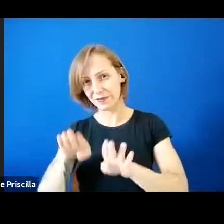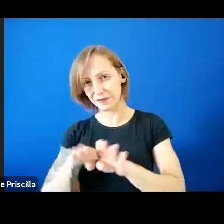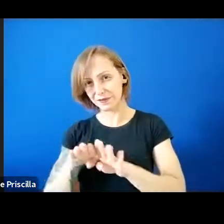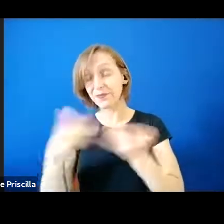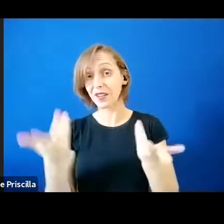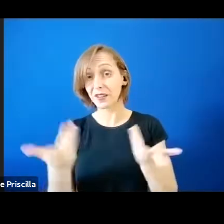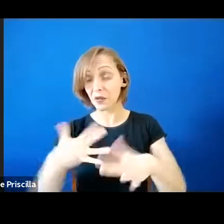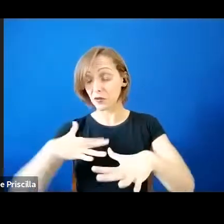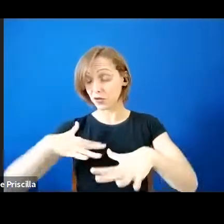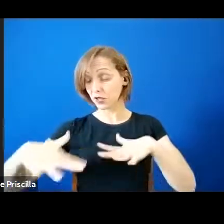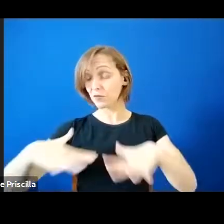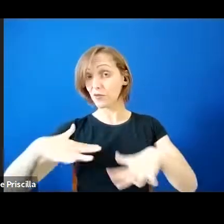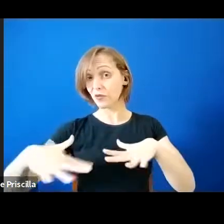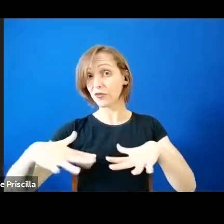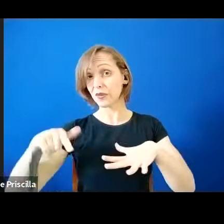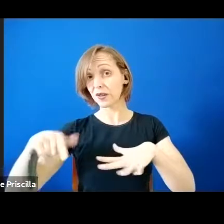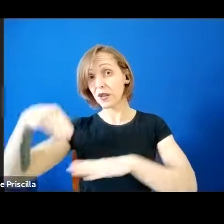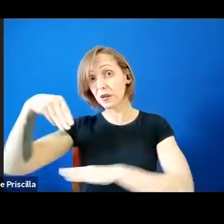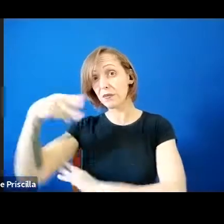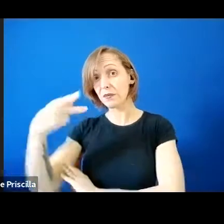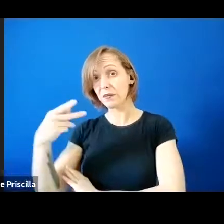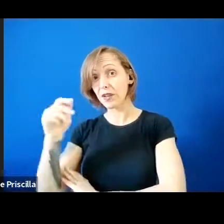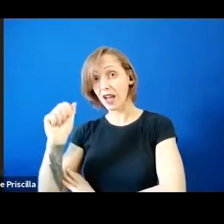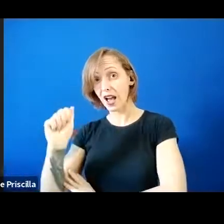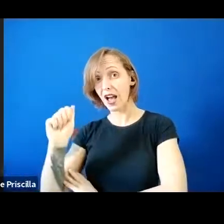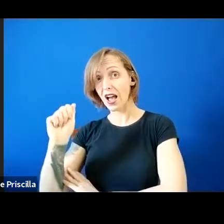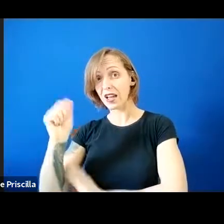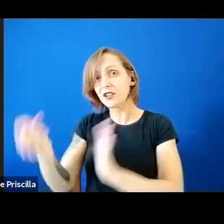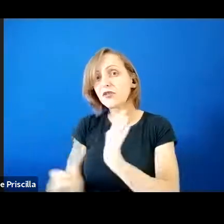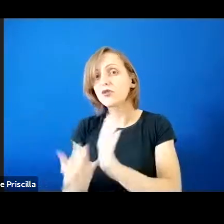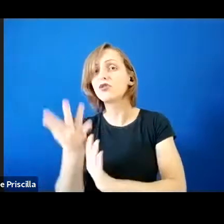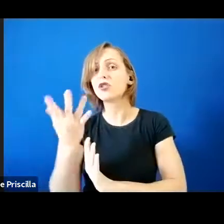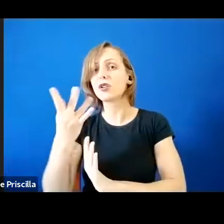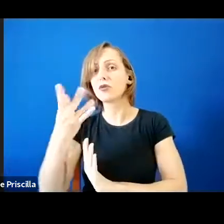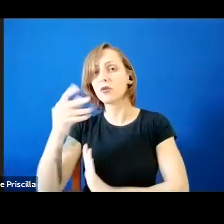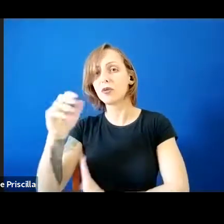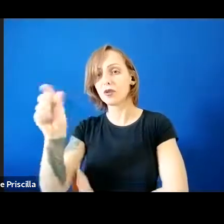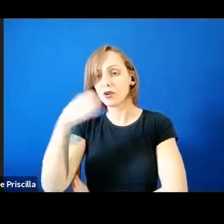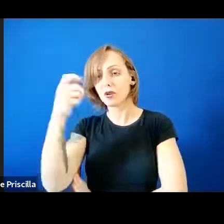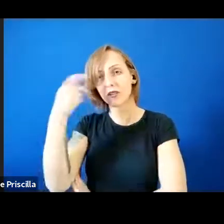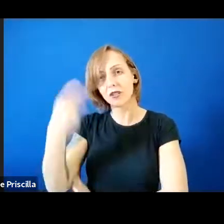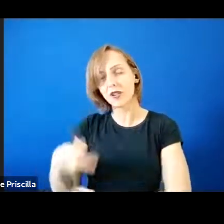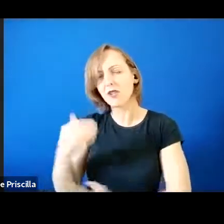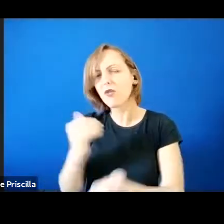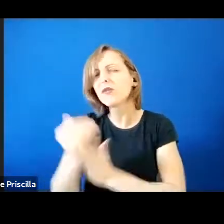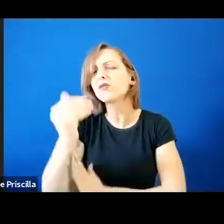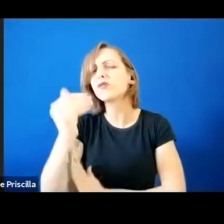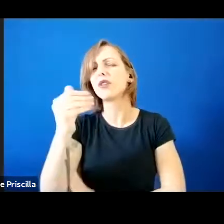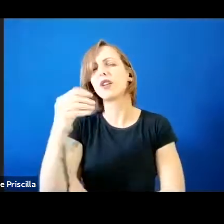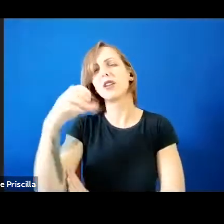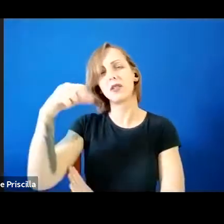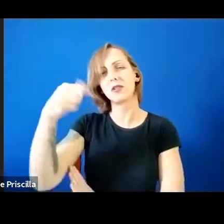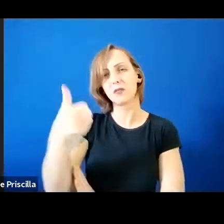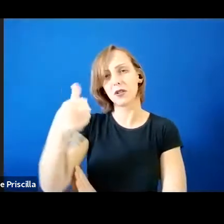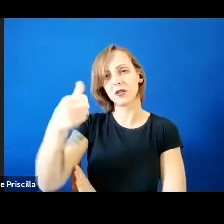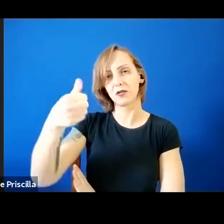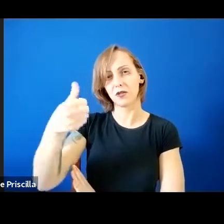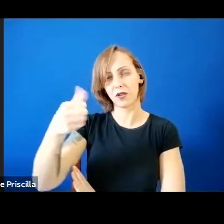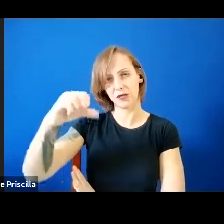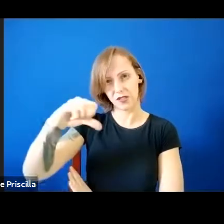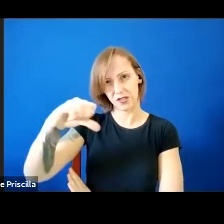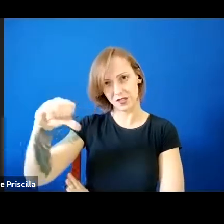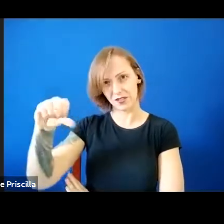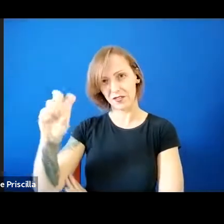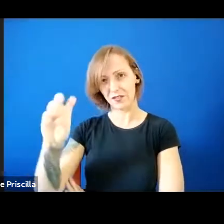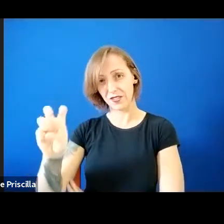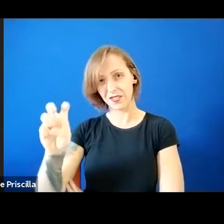movimento, o MPA nasceu aqui no Rio Grande do Sul. Foi início de 95 e fim